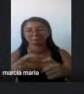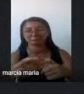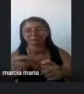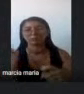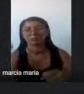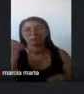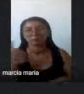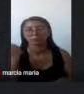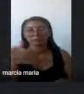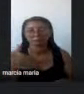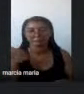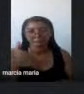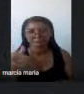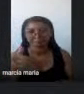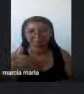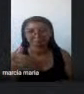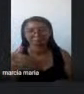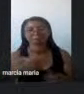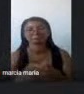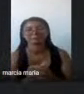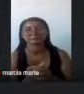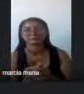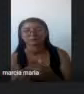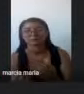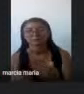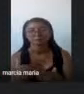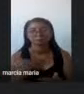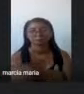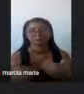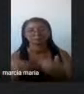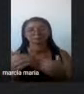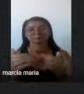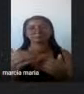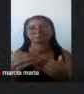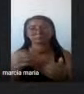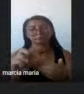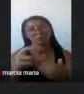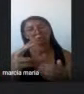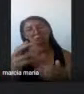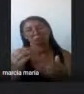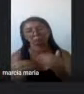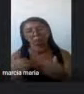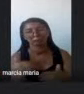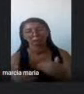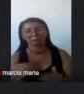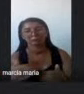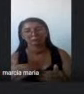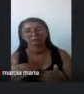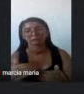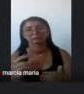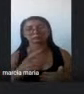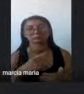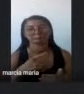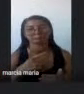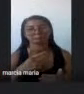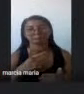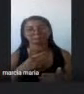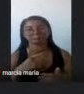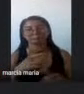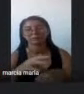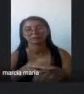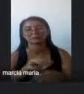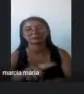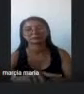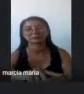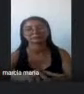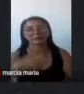E aí, evolui rapidamente ou não, porque a fase da sífilis terciária é uma fase que você